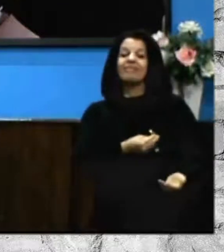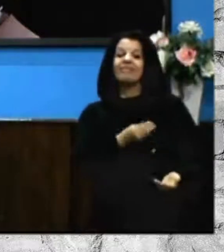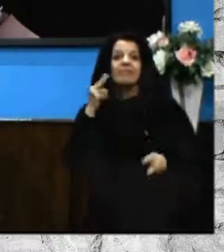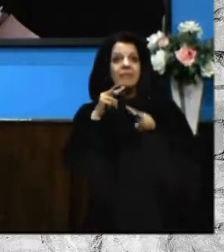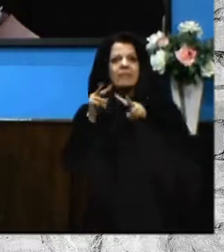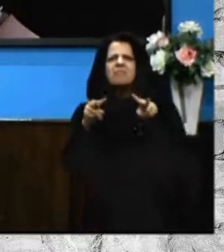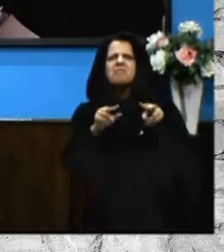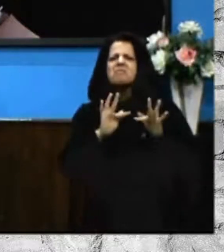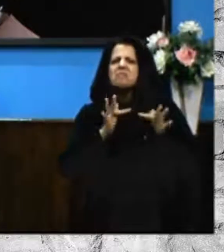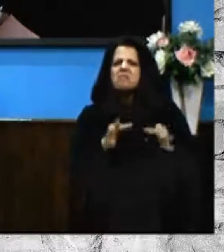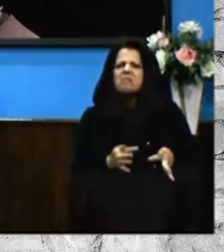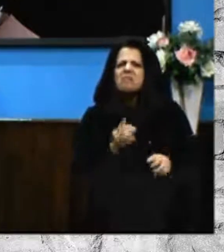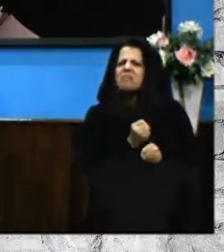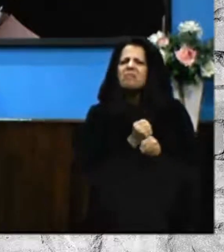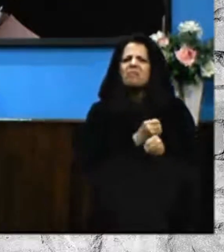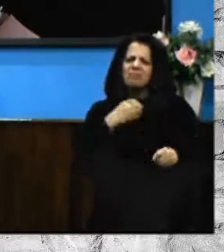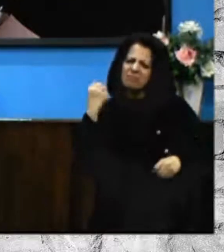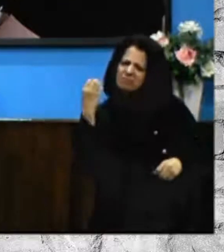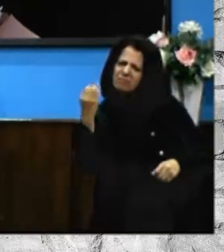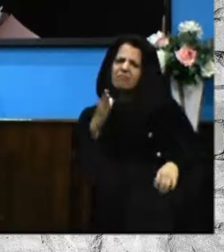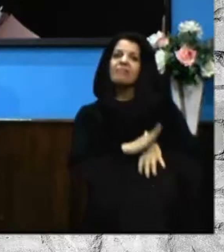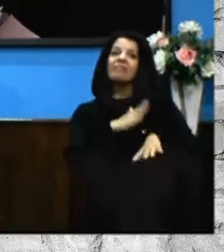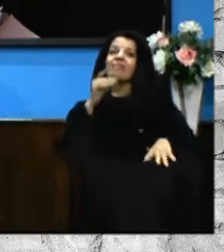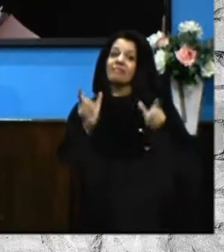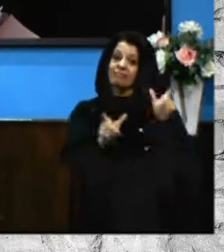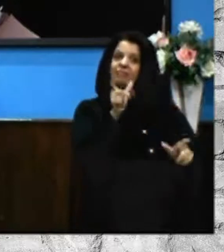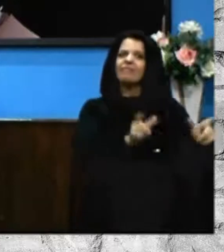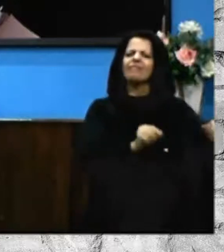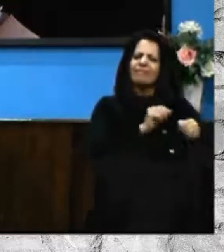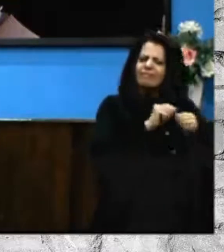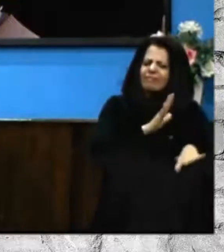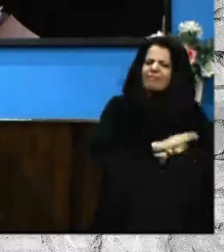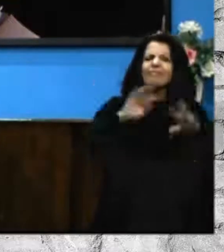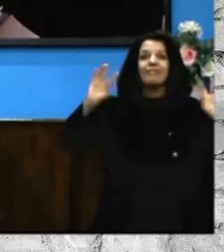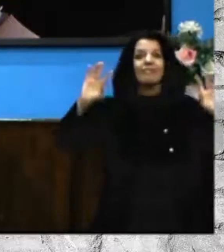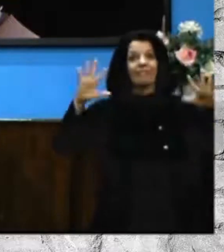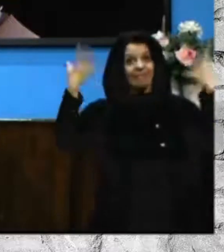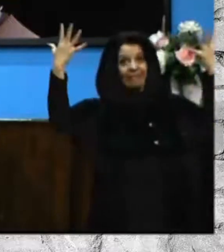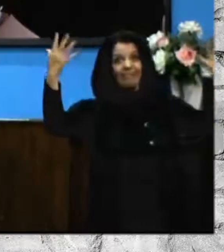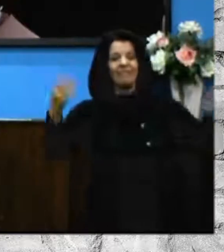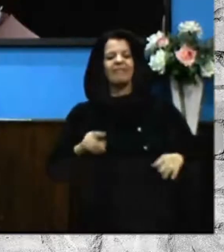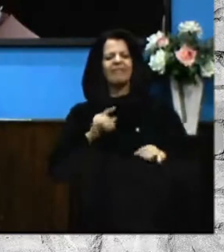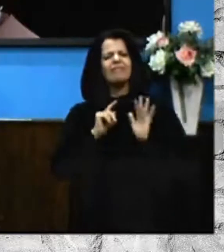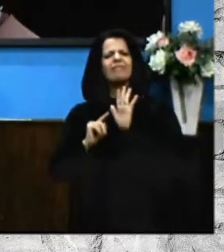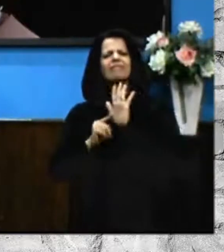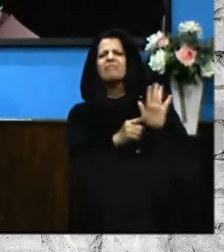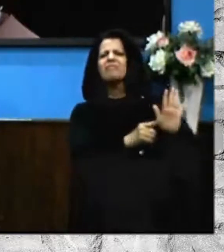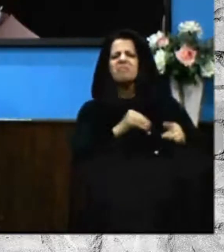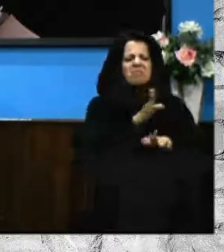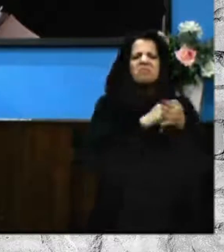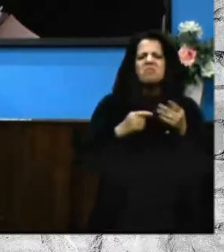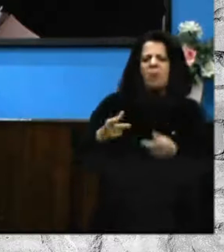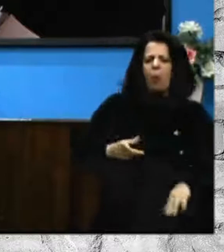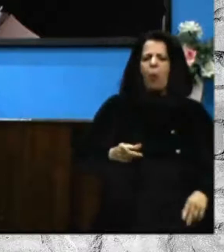Vimos que no final do ano as pessoas viajaram mais, fizeram mais festas, indicando claramente que a própria situação financeira